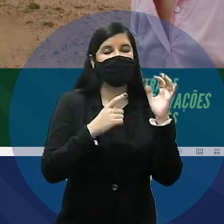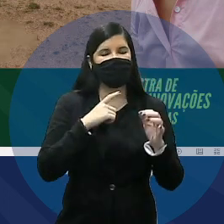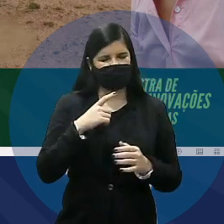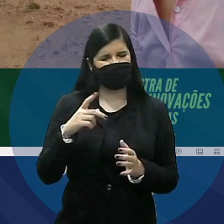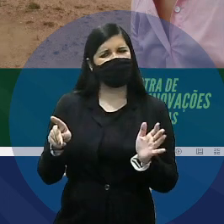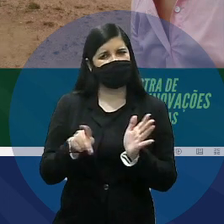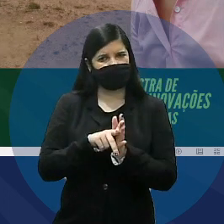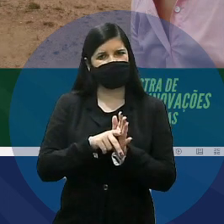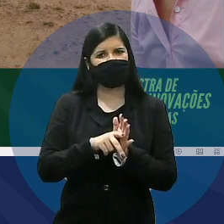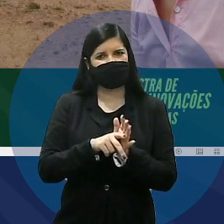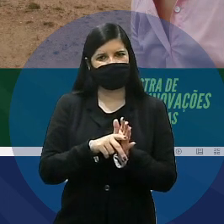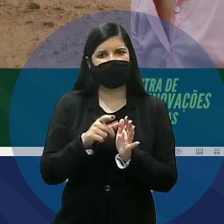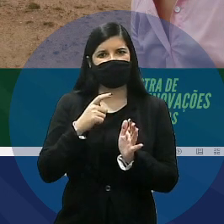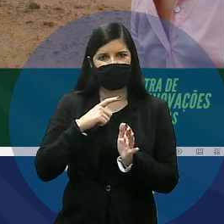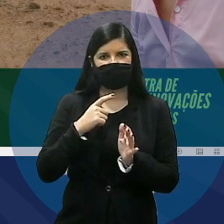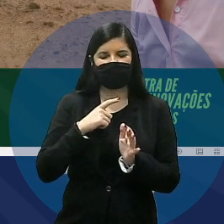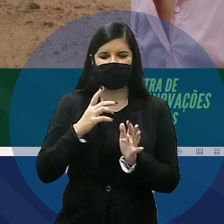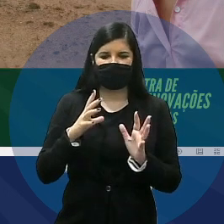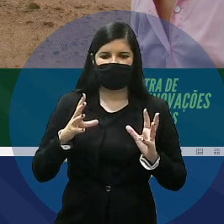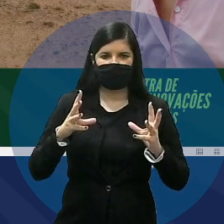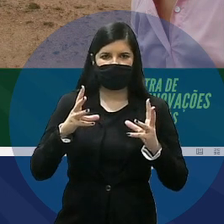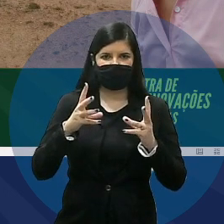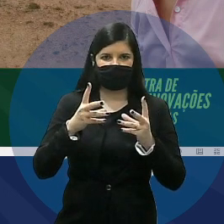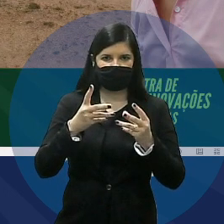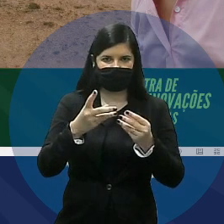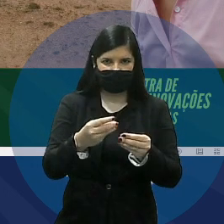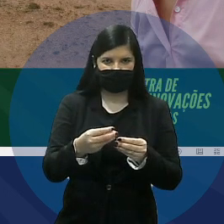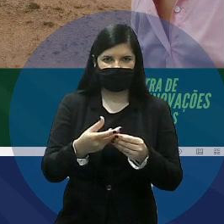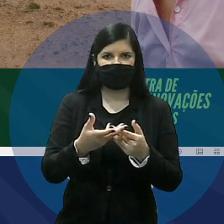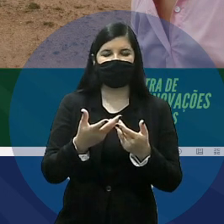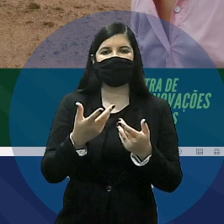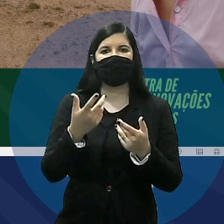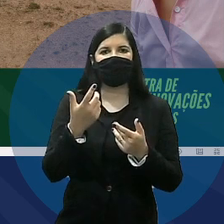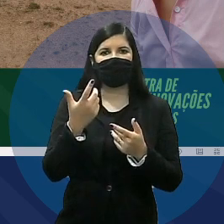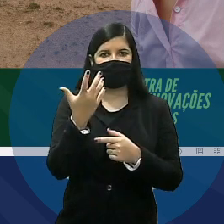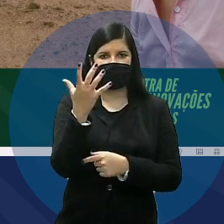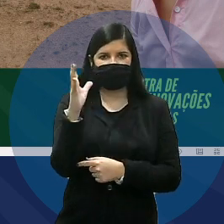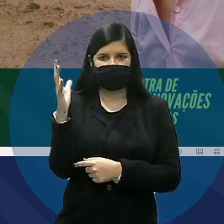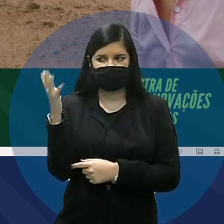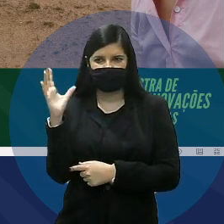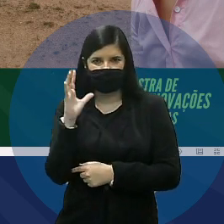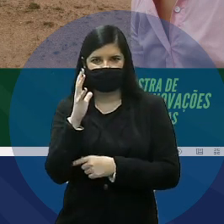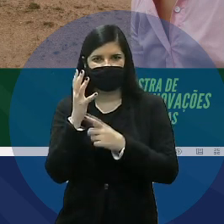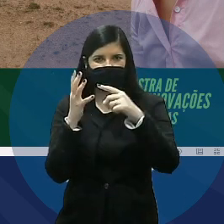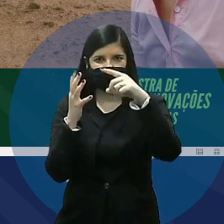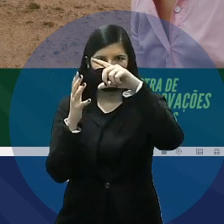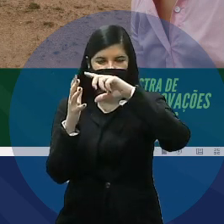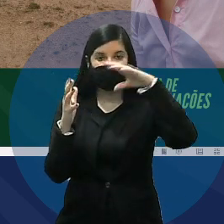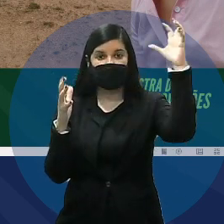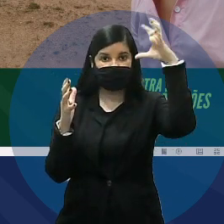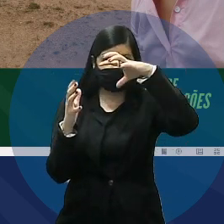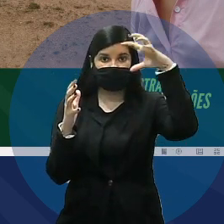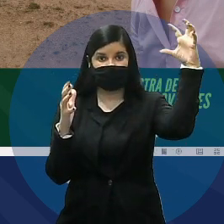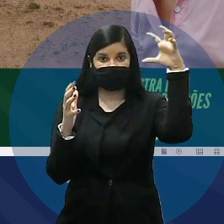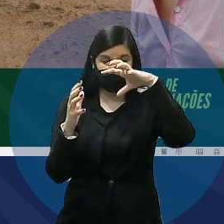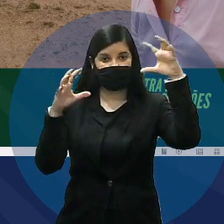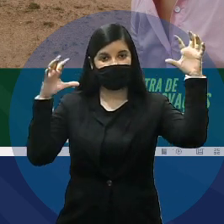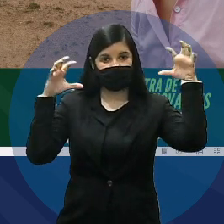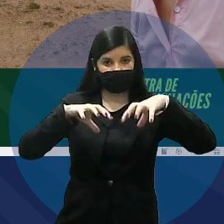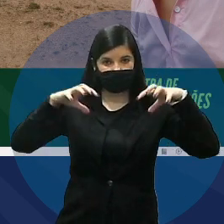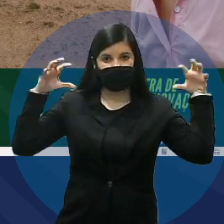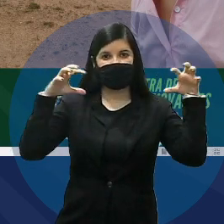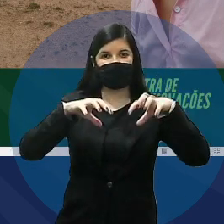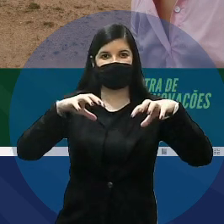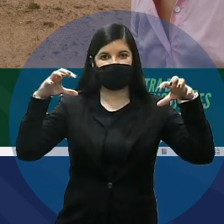ela fica esse tempo todo, perde as folhas, mas quando começa a chover, elas já